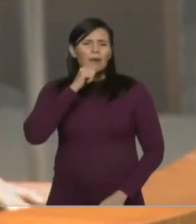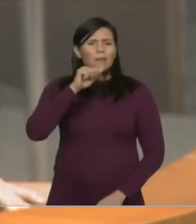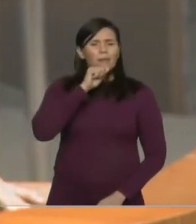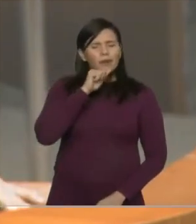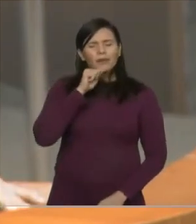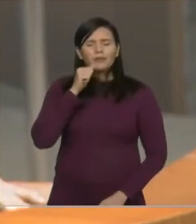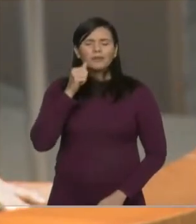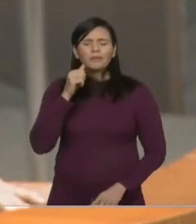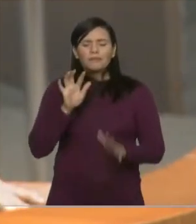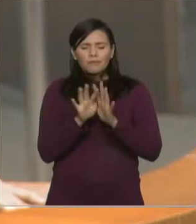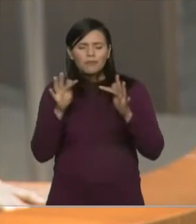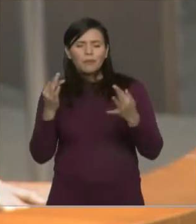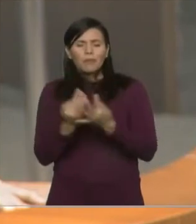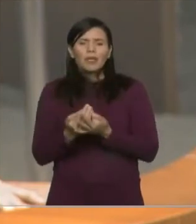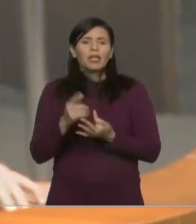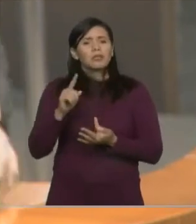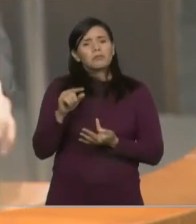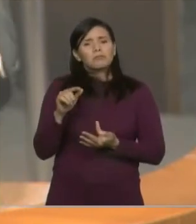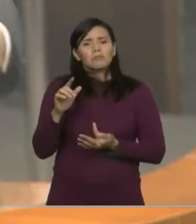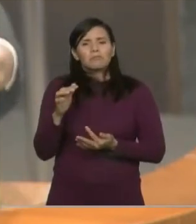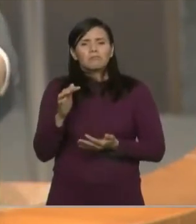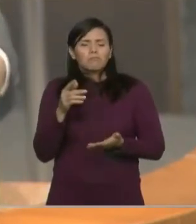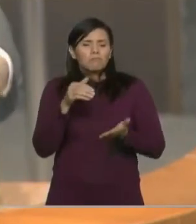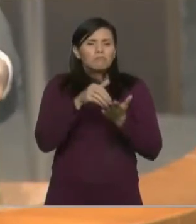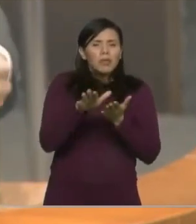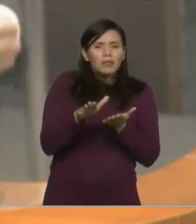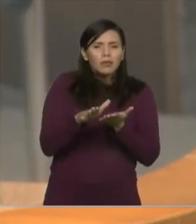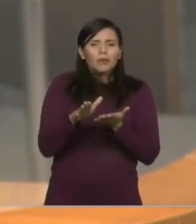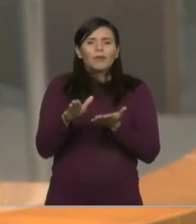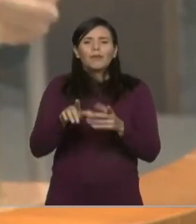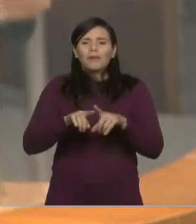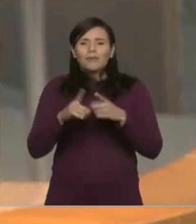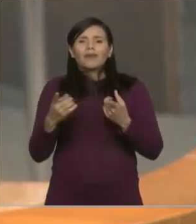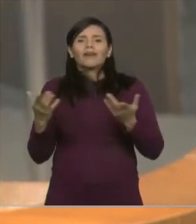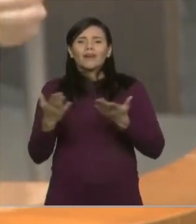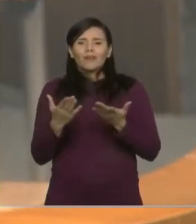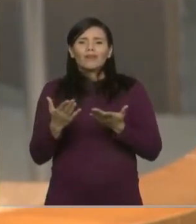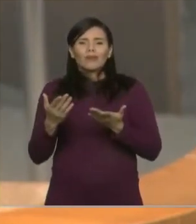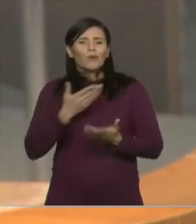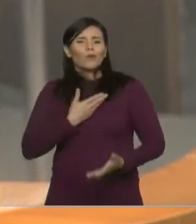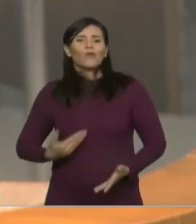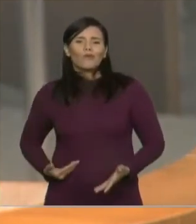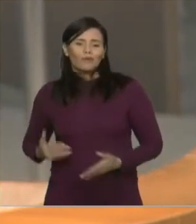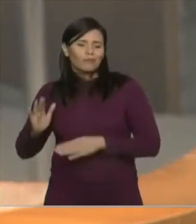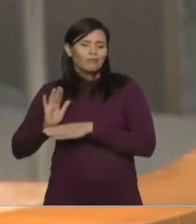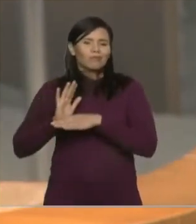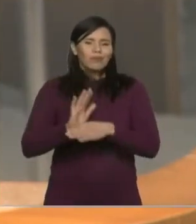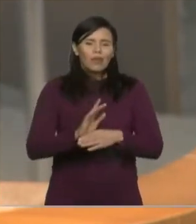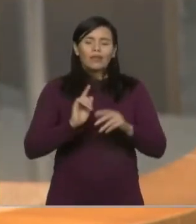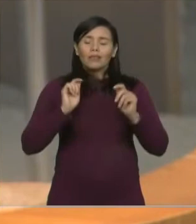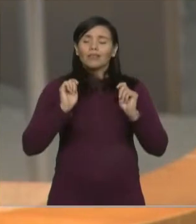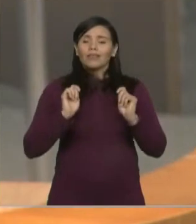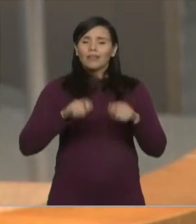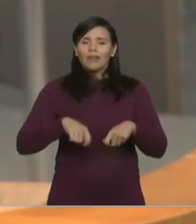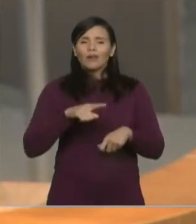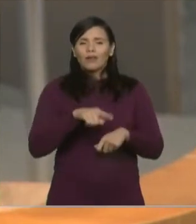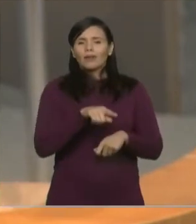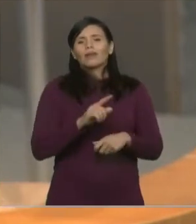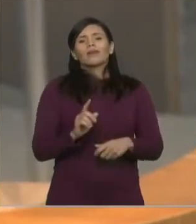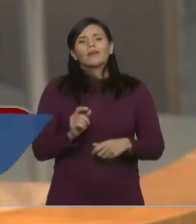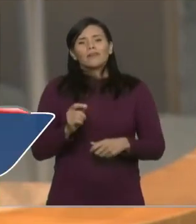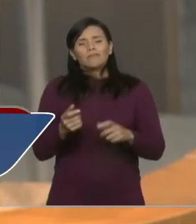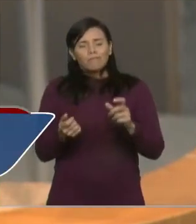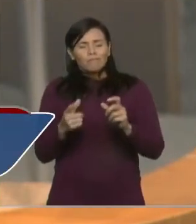agora estão tendo uma nova perspectiva de prover a sua família, assim como aconteceu em Curitiba. Lá, nenhum